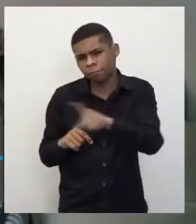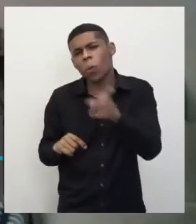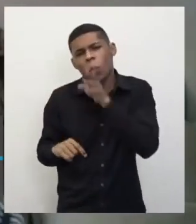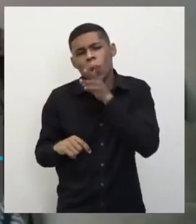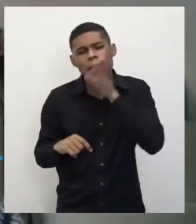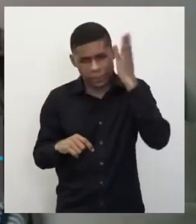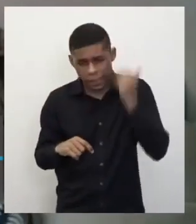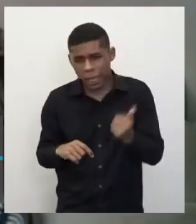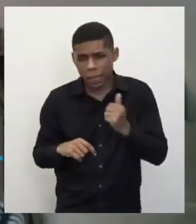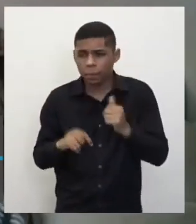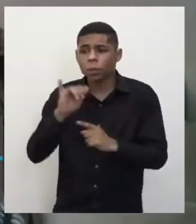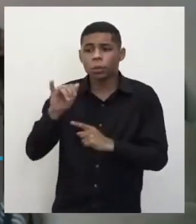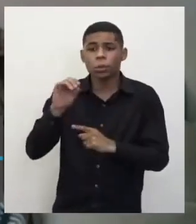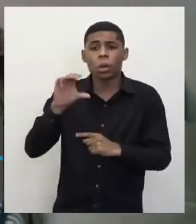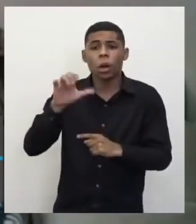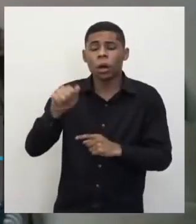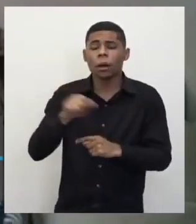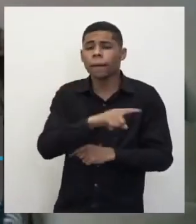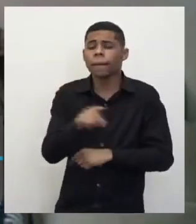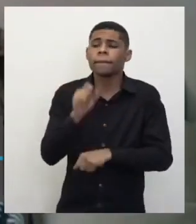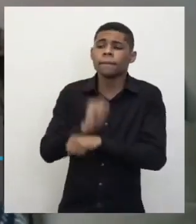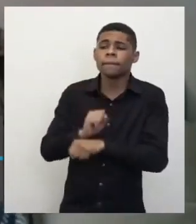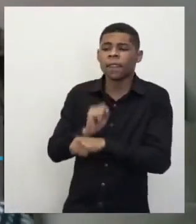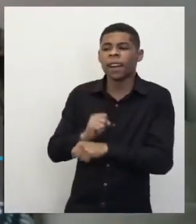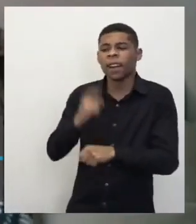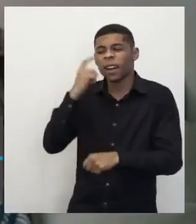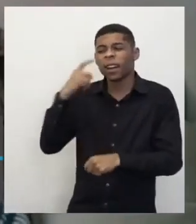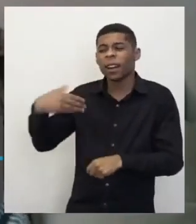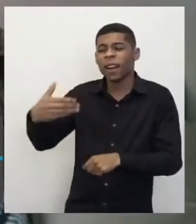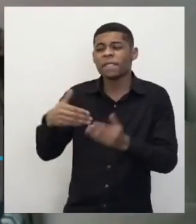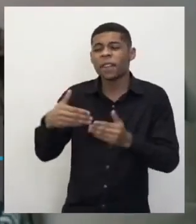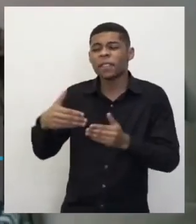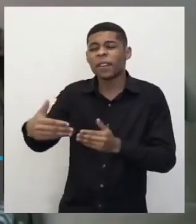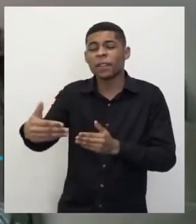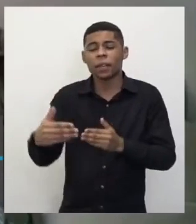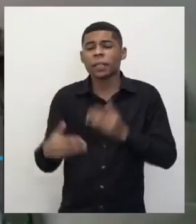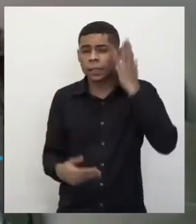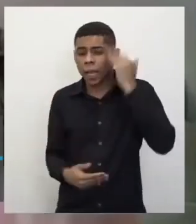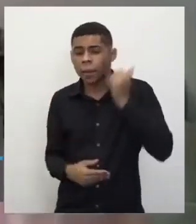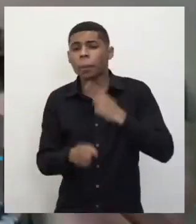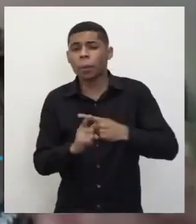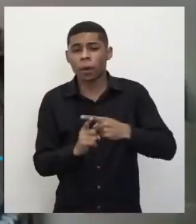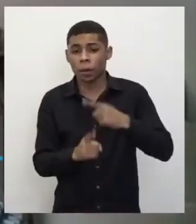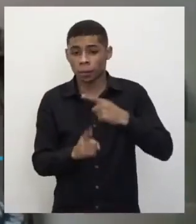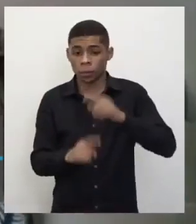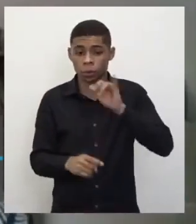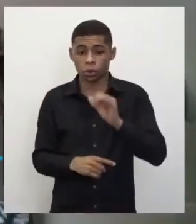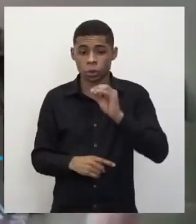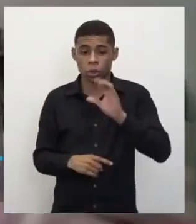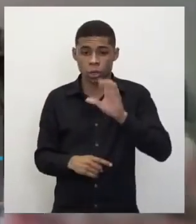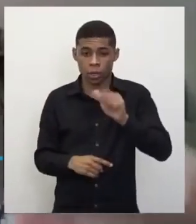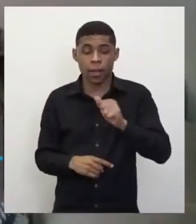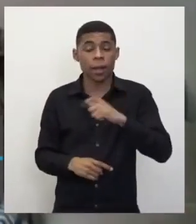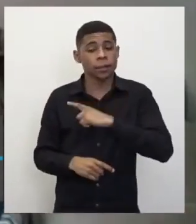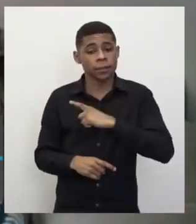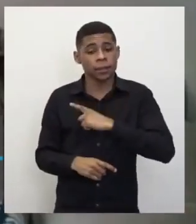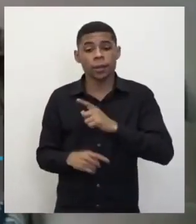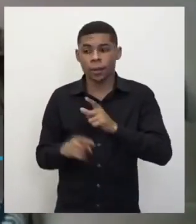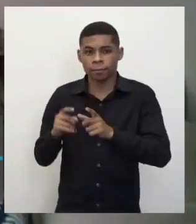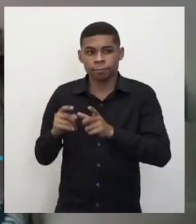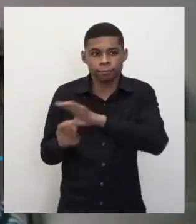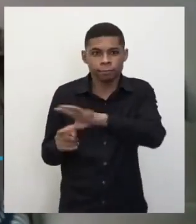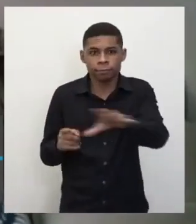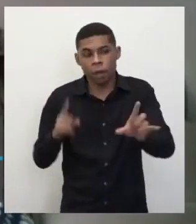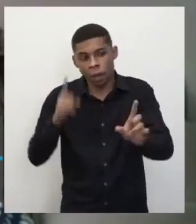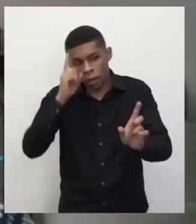já sabe mais ou menos o que esperar do Joca. Por quê? O Joca certamente tem um público-alvo dele,